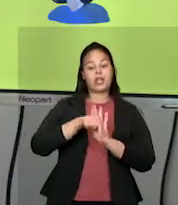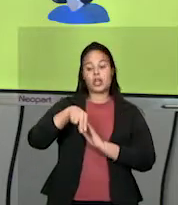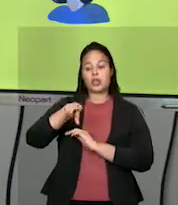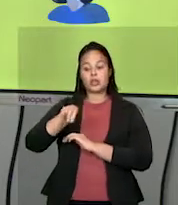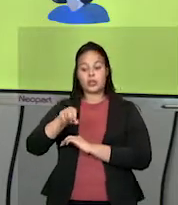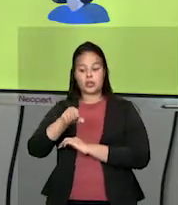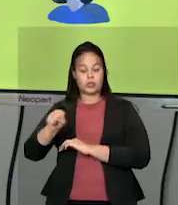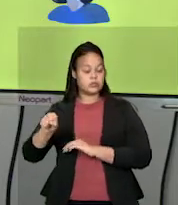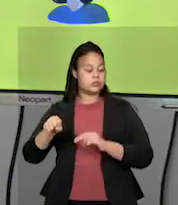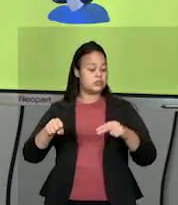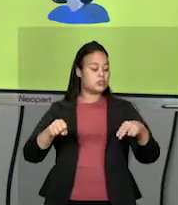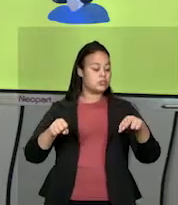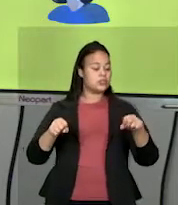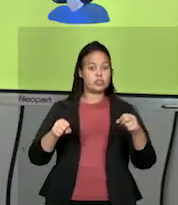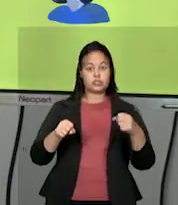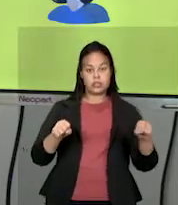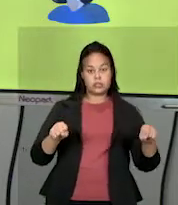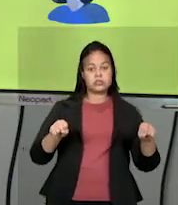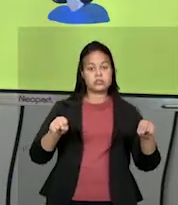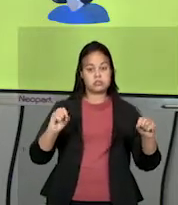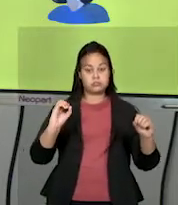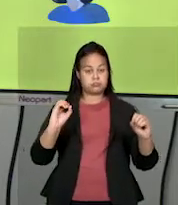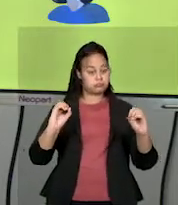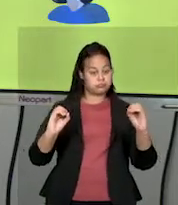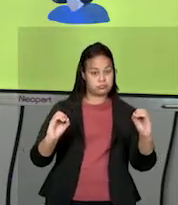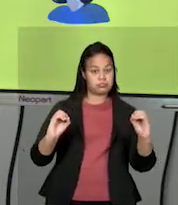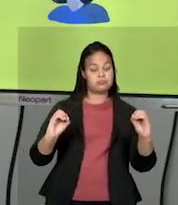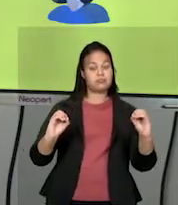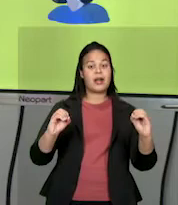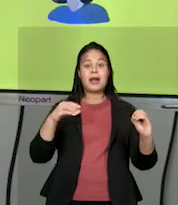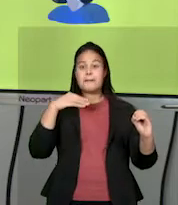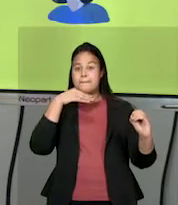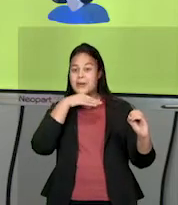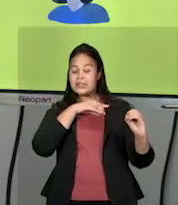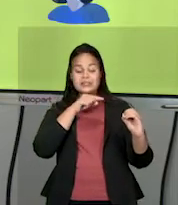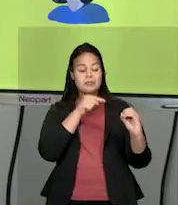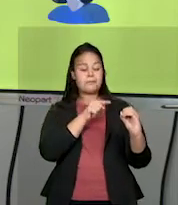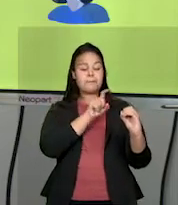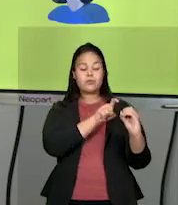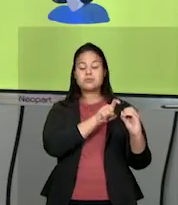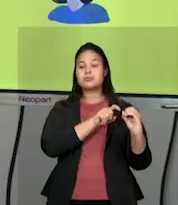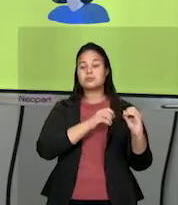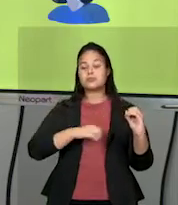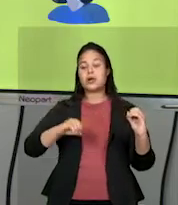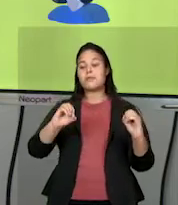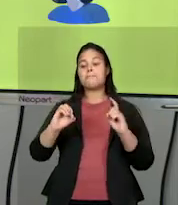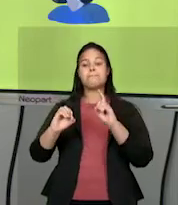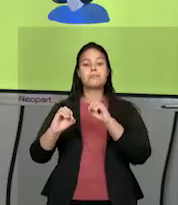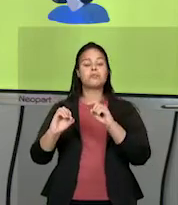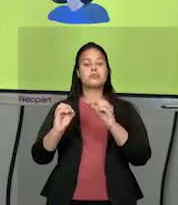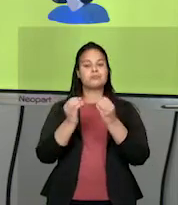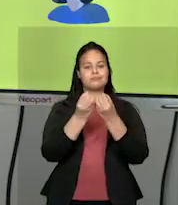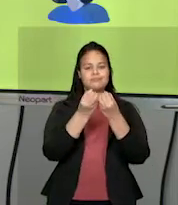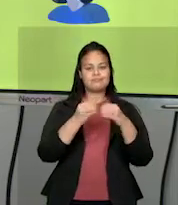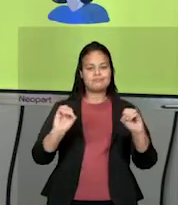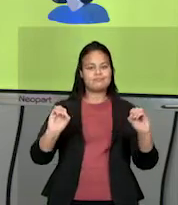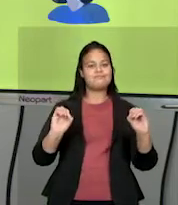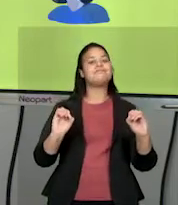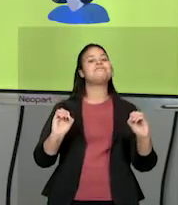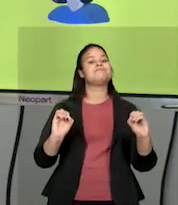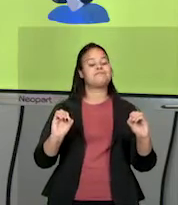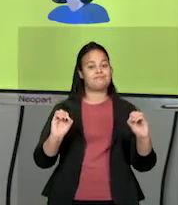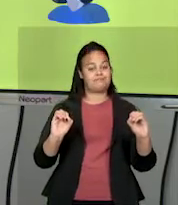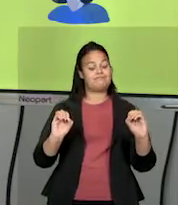Nessa divisão, nós vamos perceber que o nó é o ponto onde essa corrente se divide. A lei